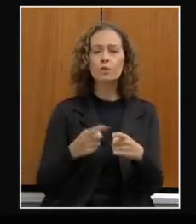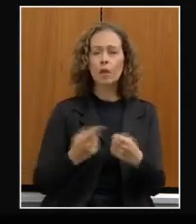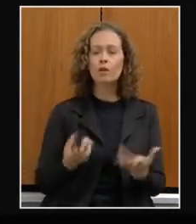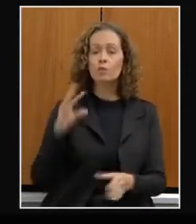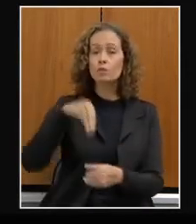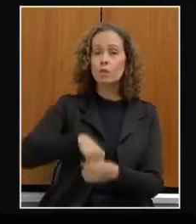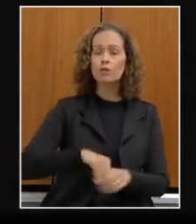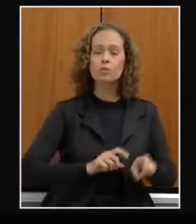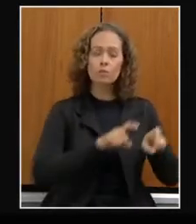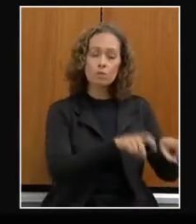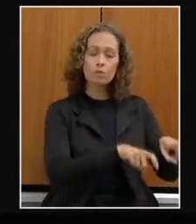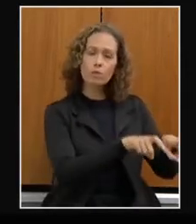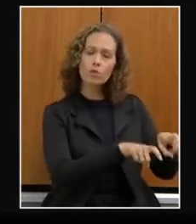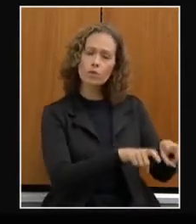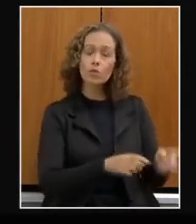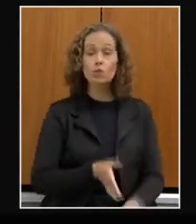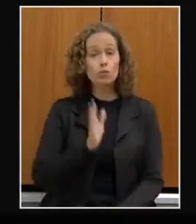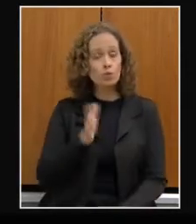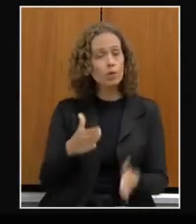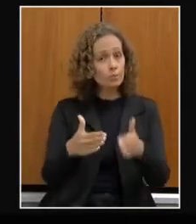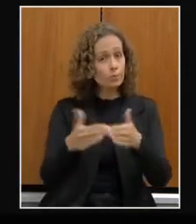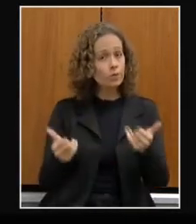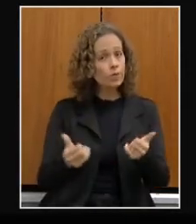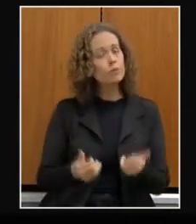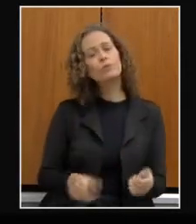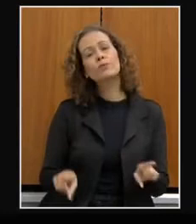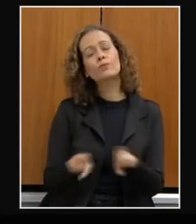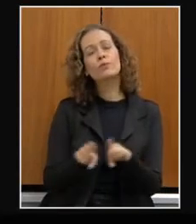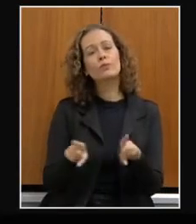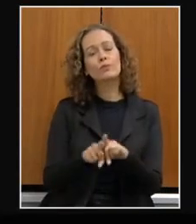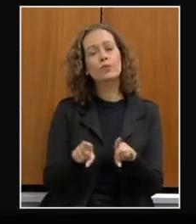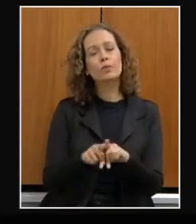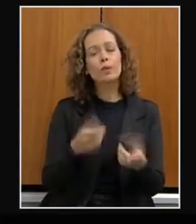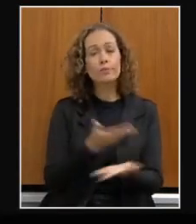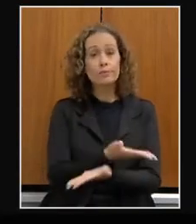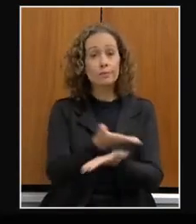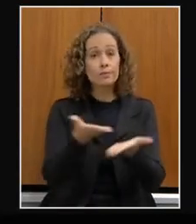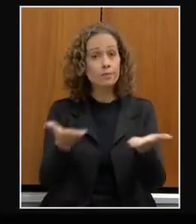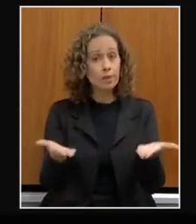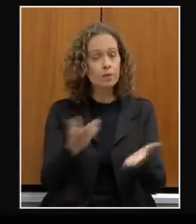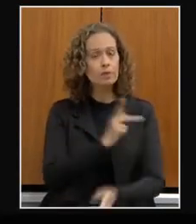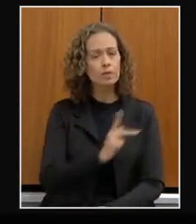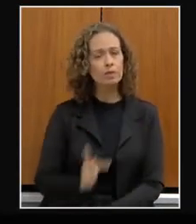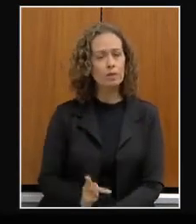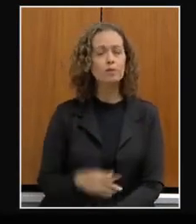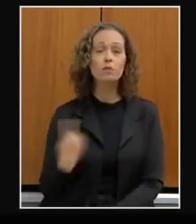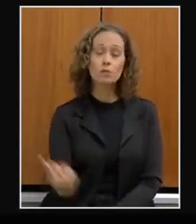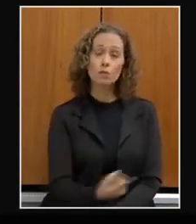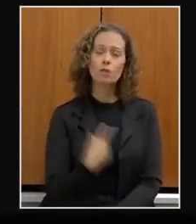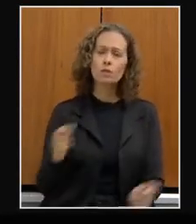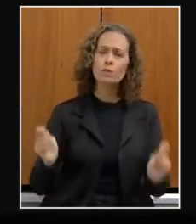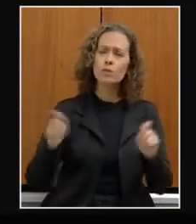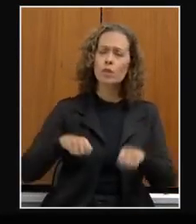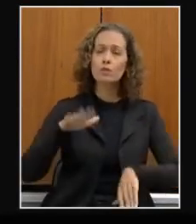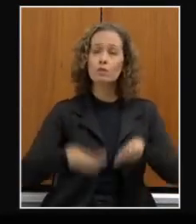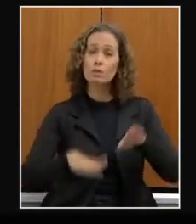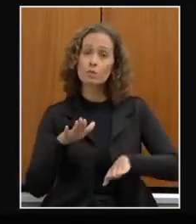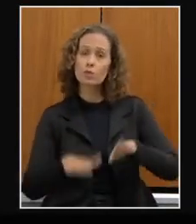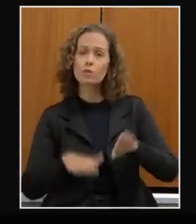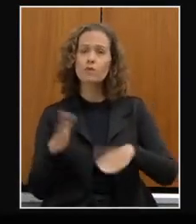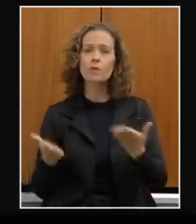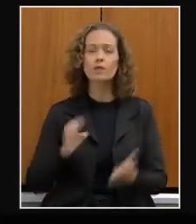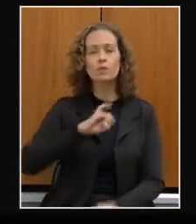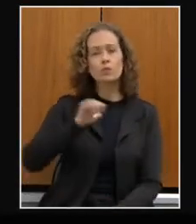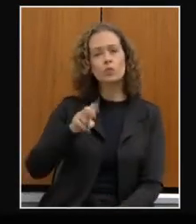e já fica aqui o pedido também a vossa excelência que nós pudéssemos talvez fazer no Júlia